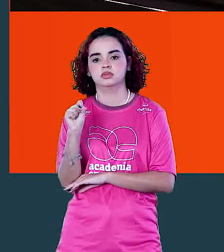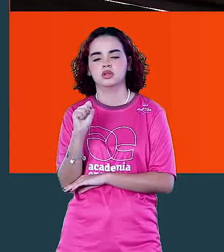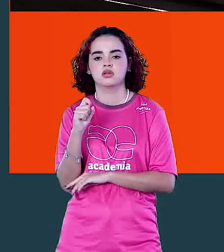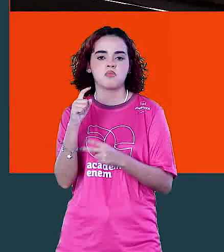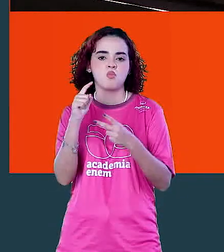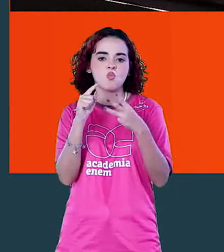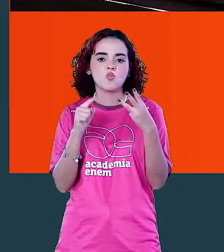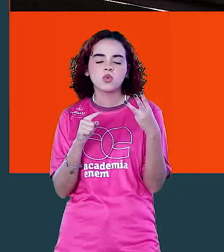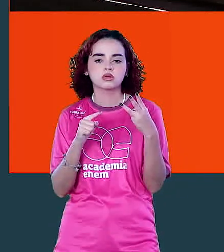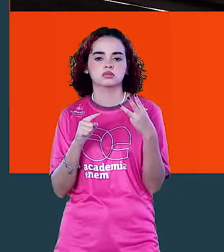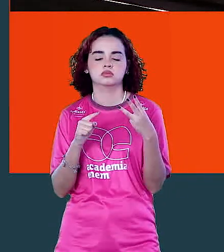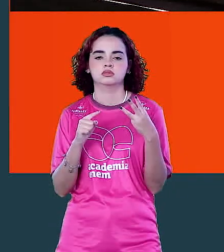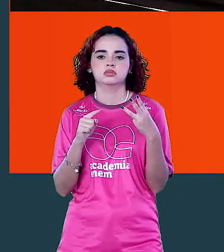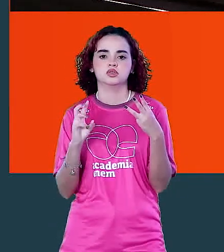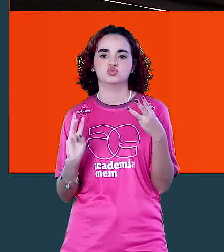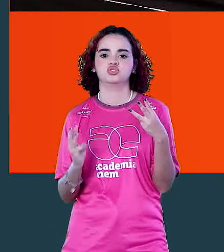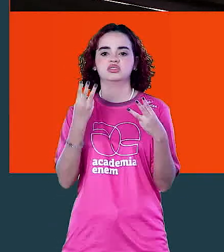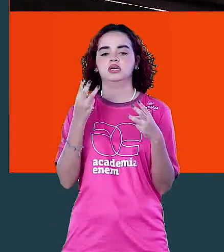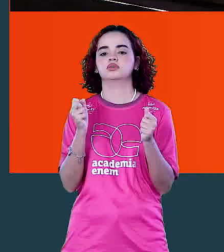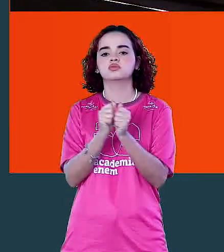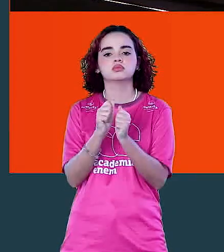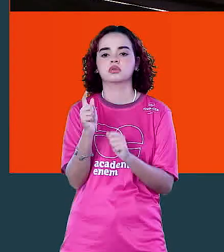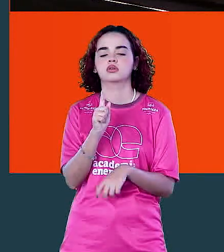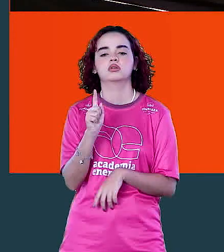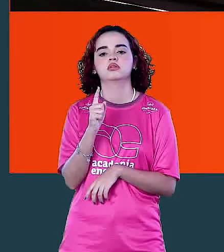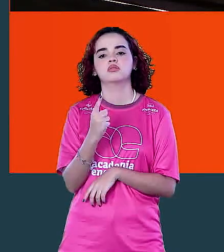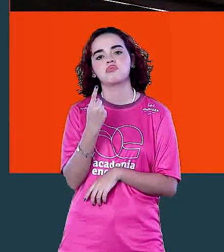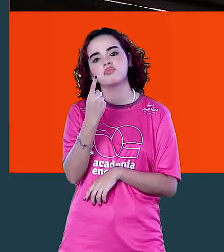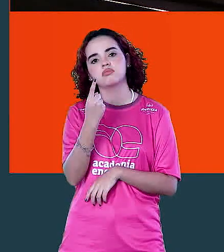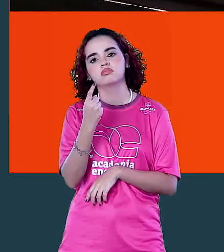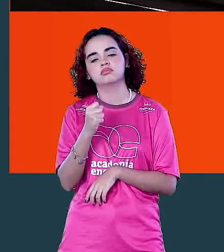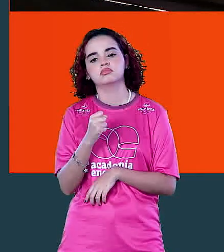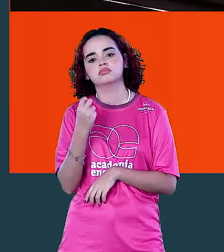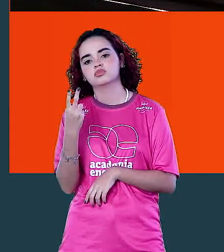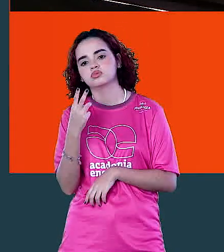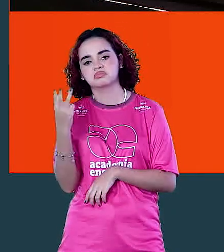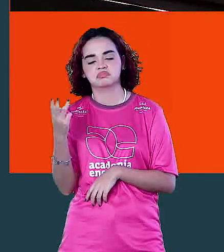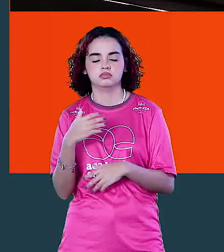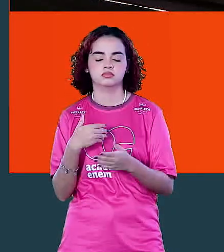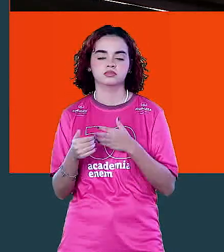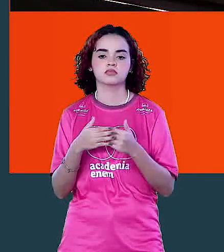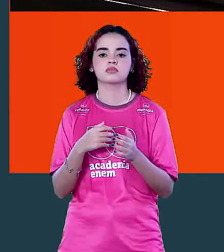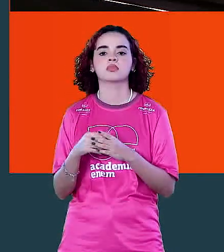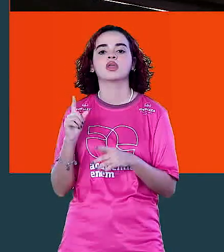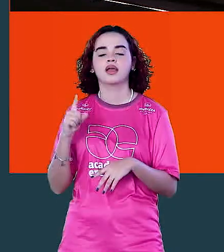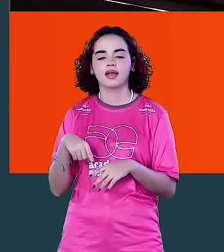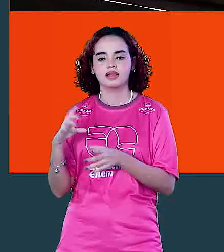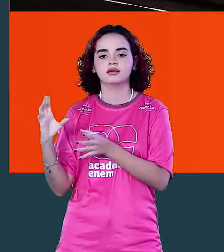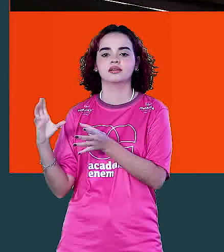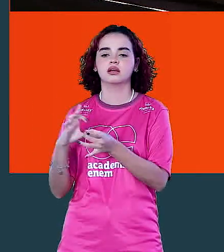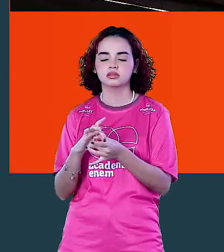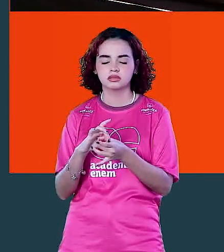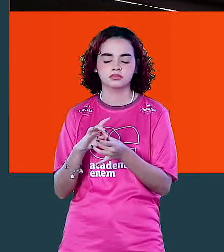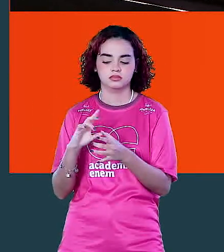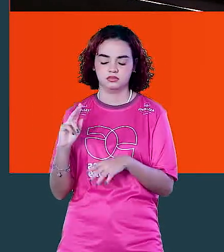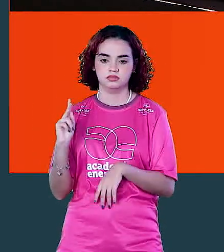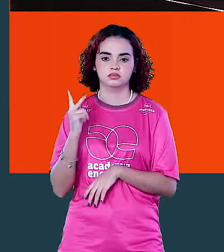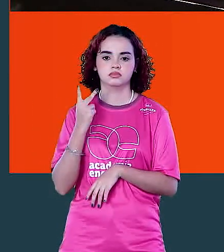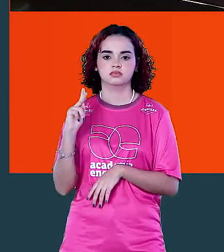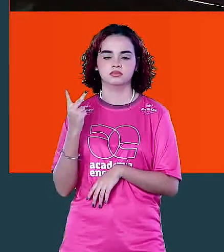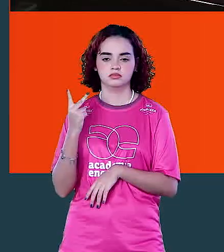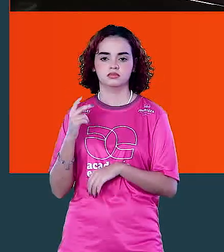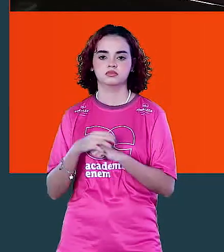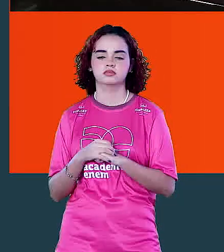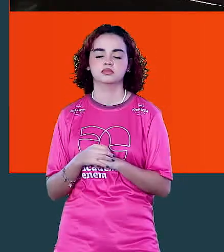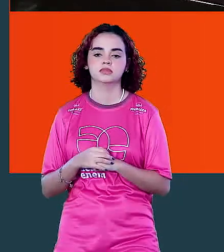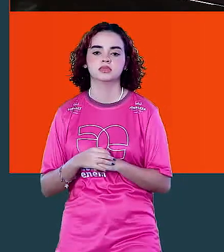tá? É um dos três. Que tipo de interação a gente tem? Ligação de hidrogênio. É o que acontece